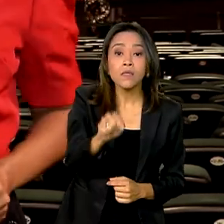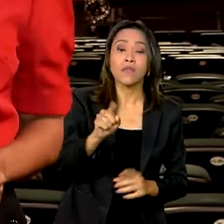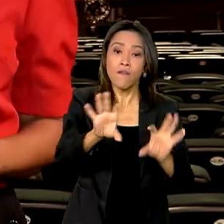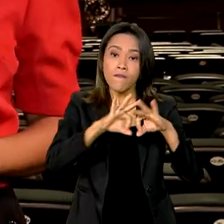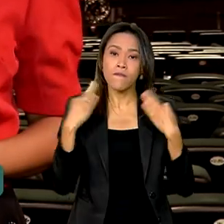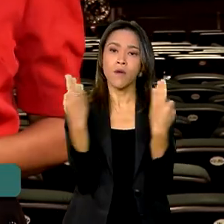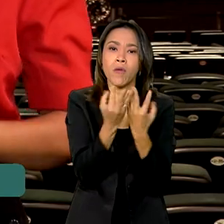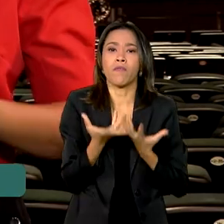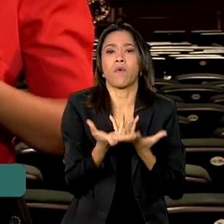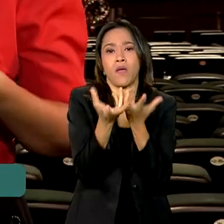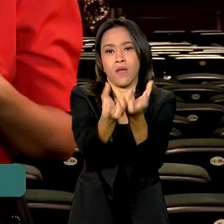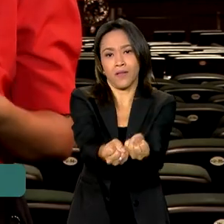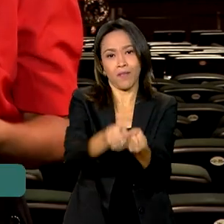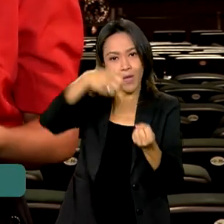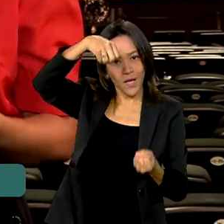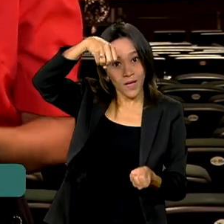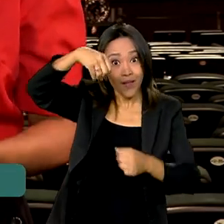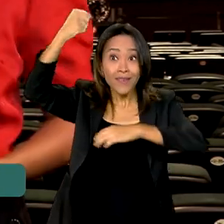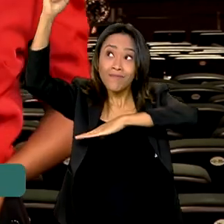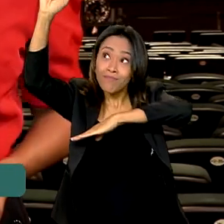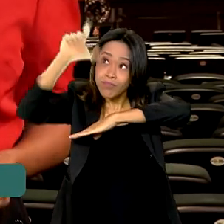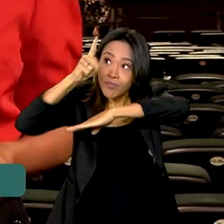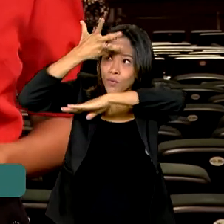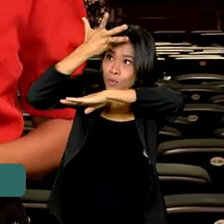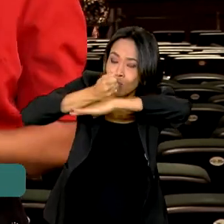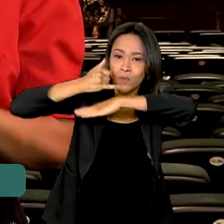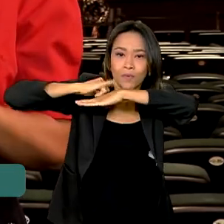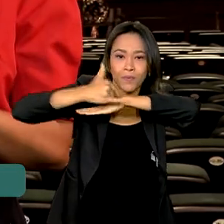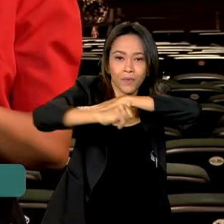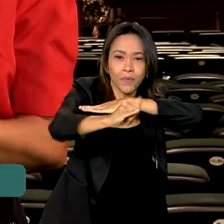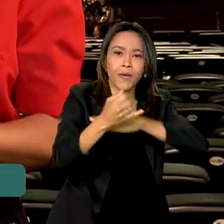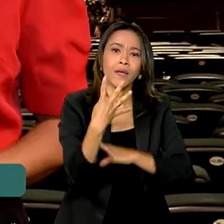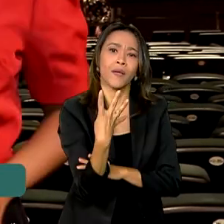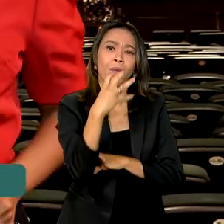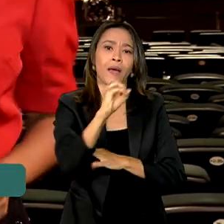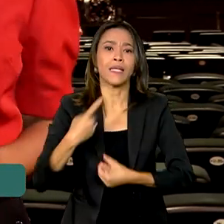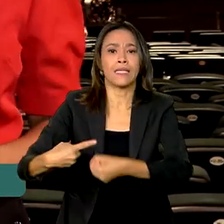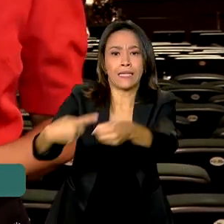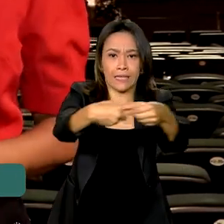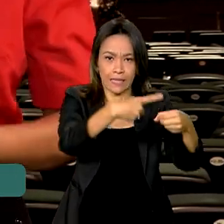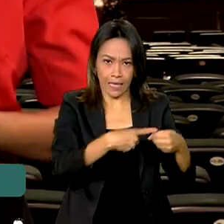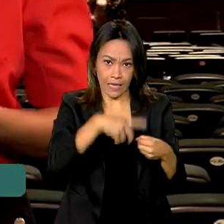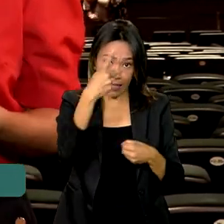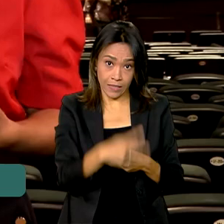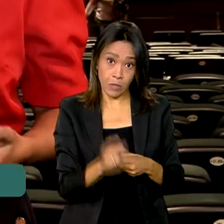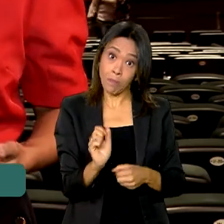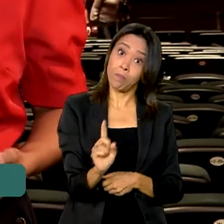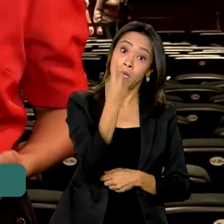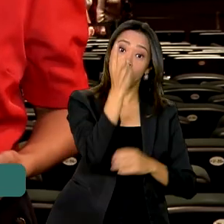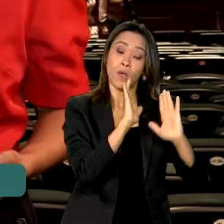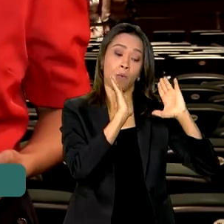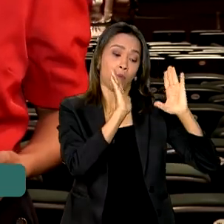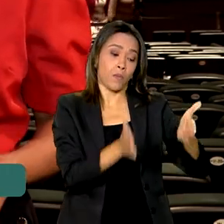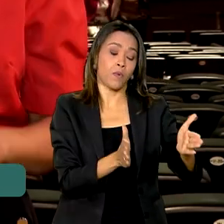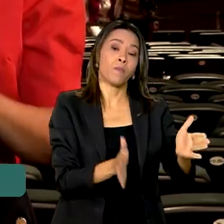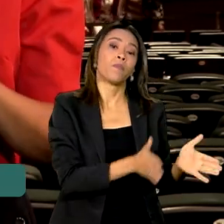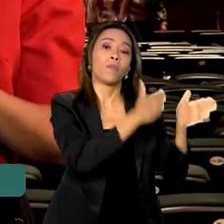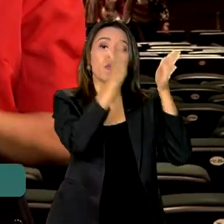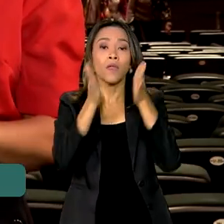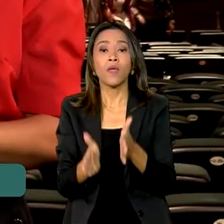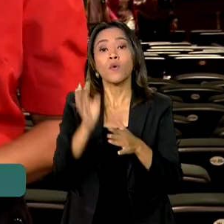com energia solar em 40 cidades mineiras, numa primeira fase. O estado ainda vai